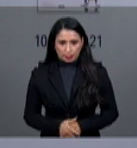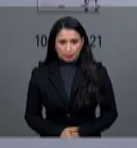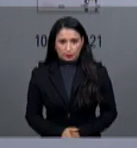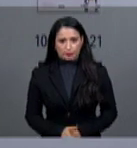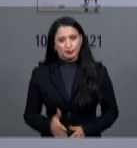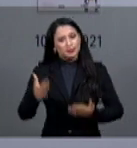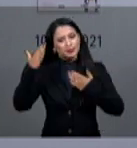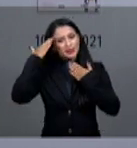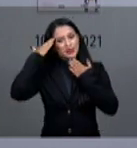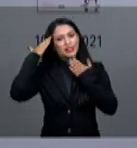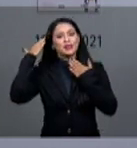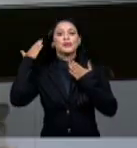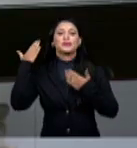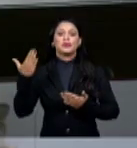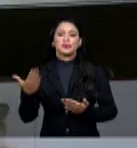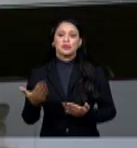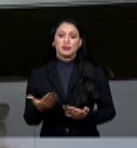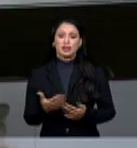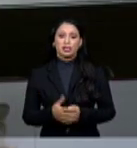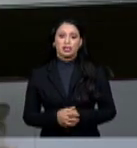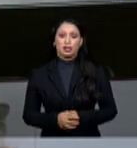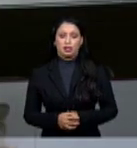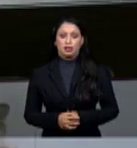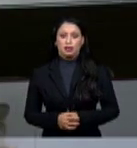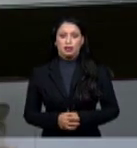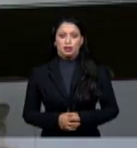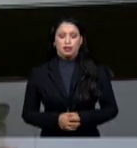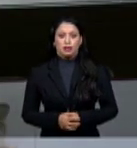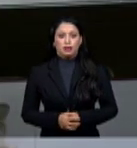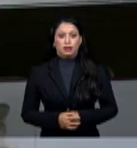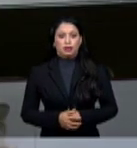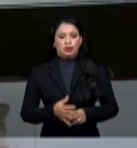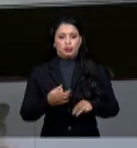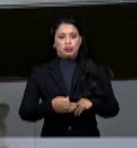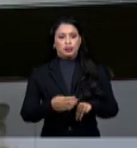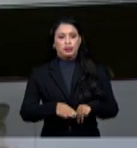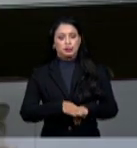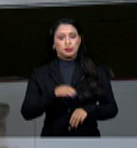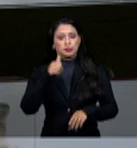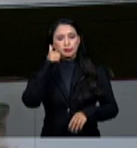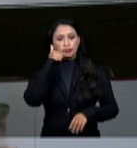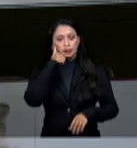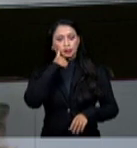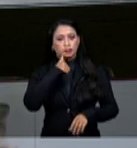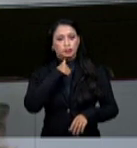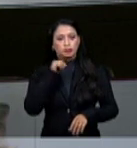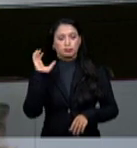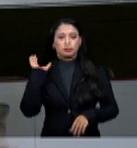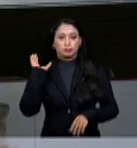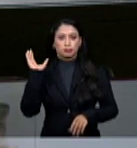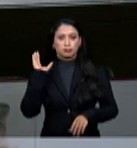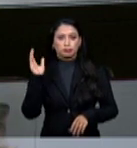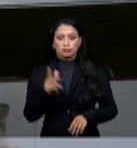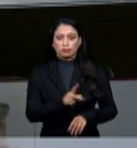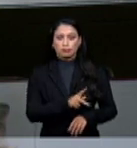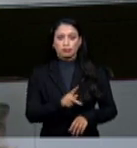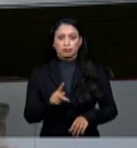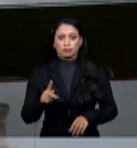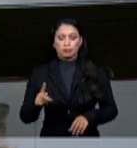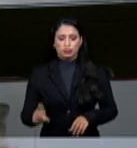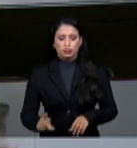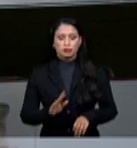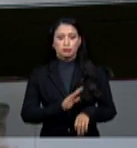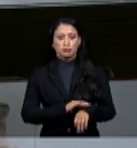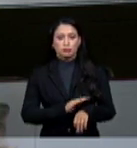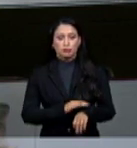Muito obrigada. Senhora, a ministra Ellen Grace tem pele clara, cabelos grisalhos e